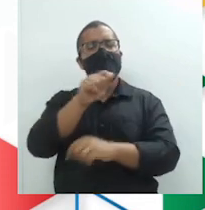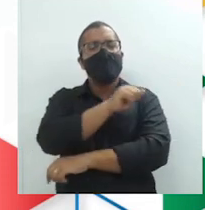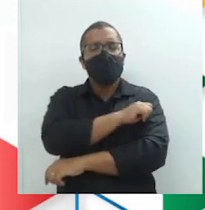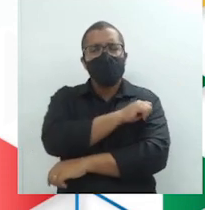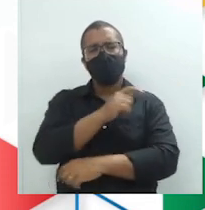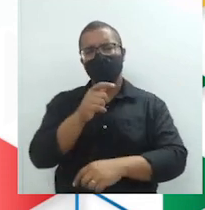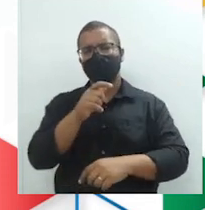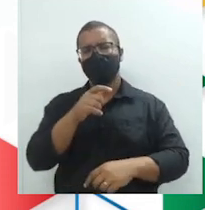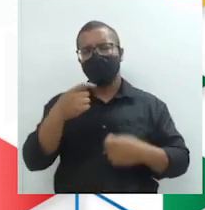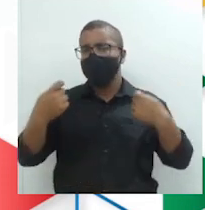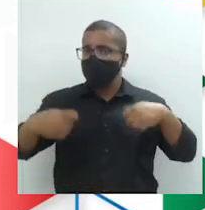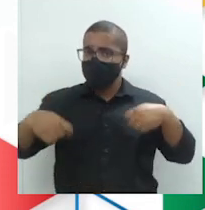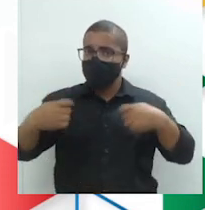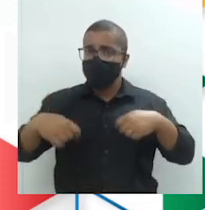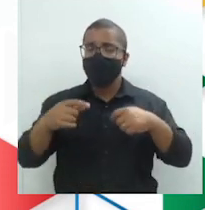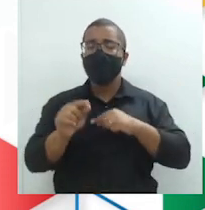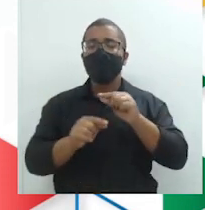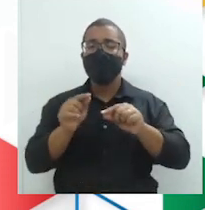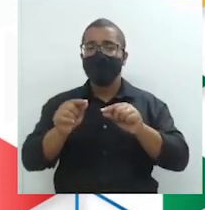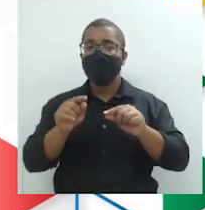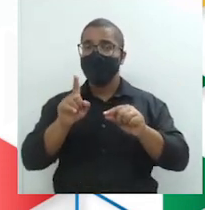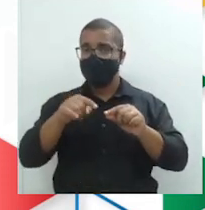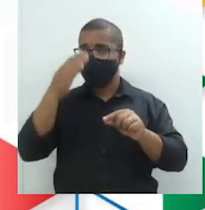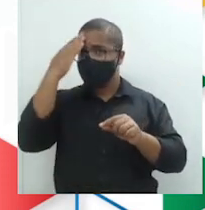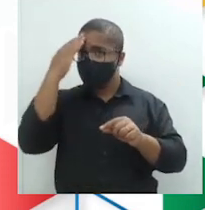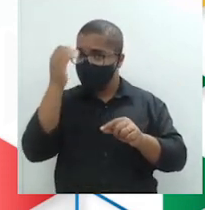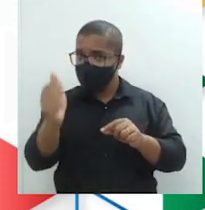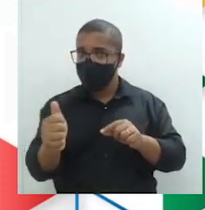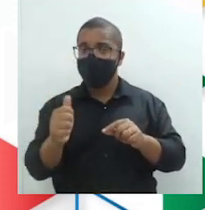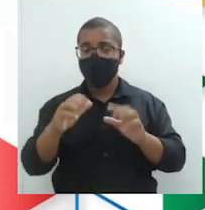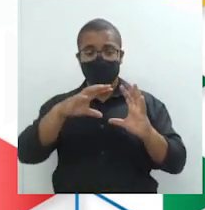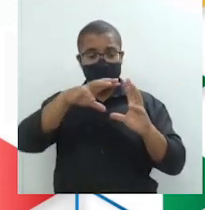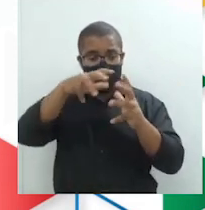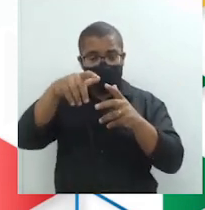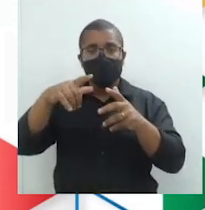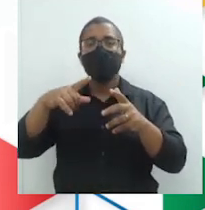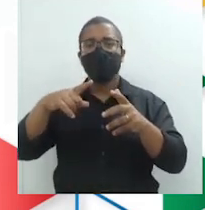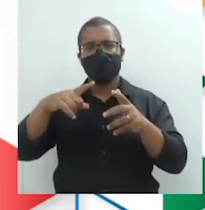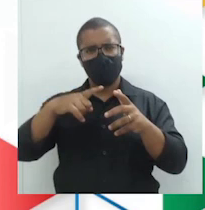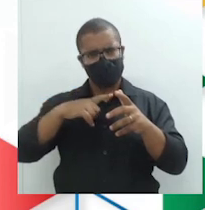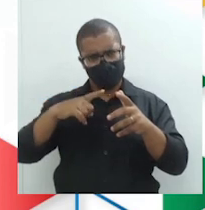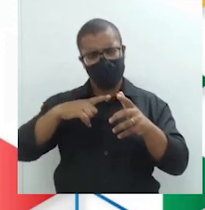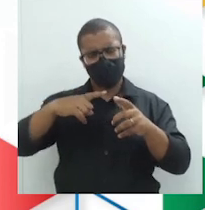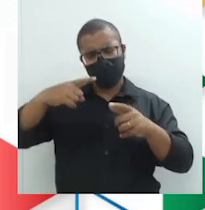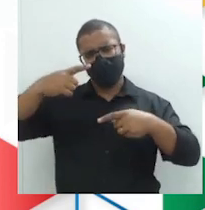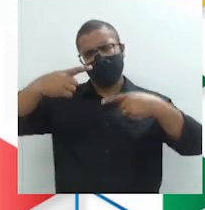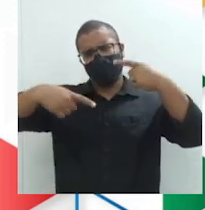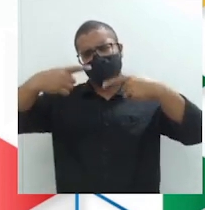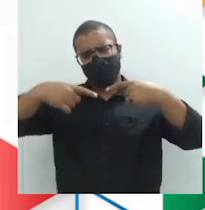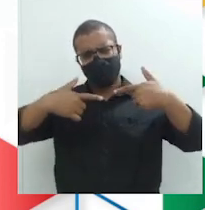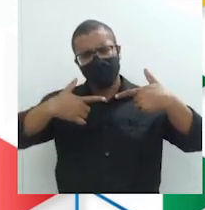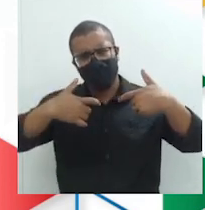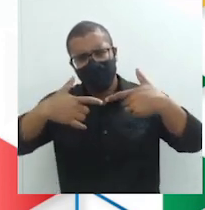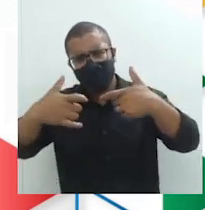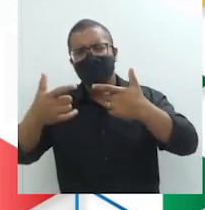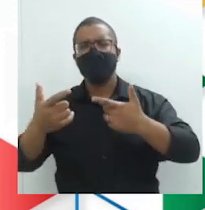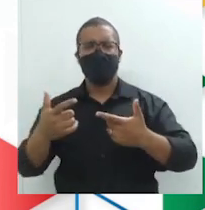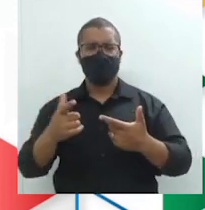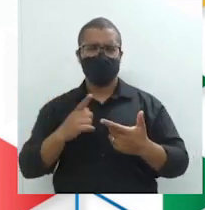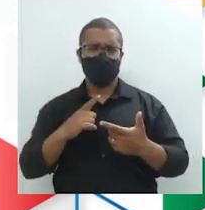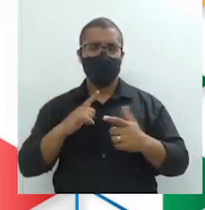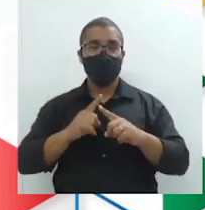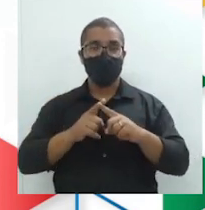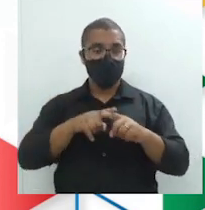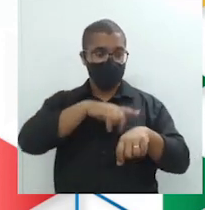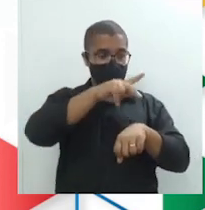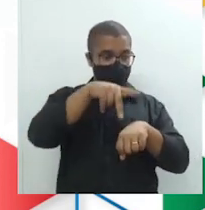o estudante, certo? Precisará saber que o mundo vive e sempre viveu em guerras, porque um